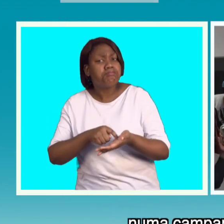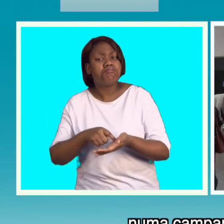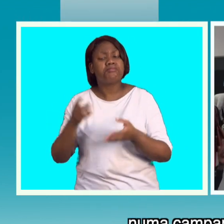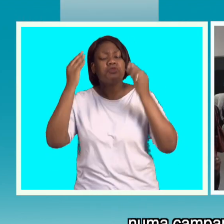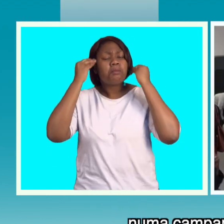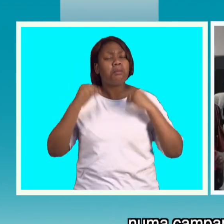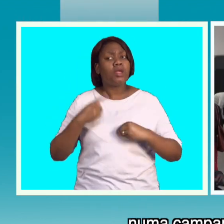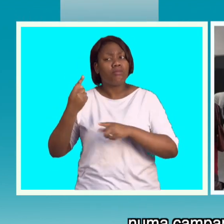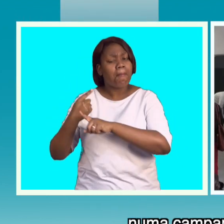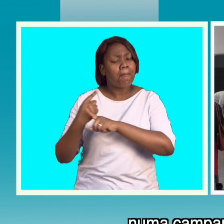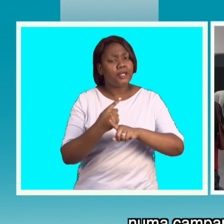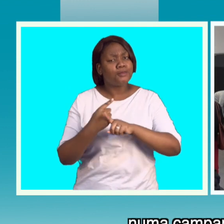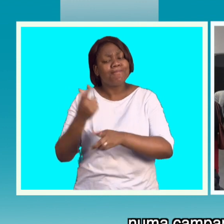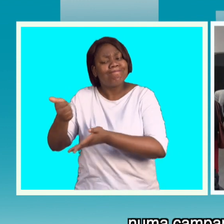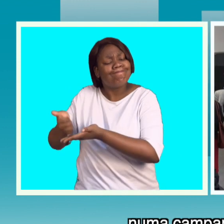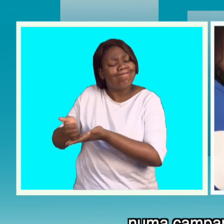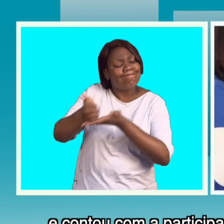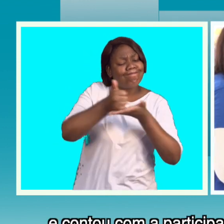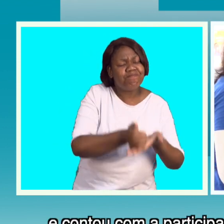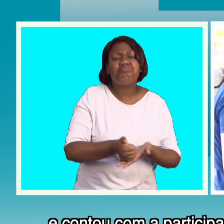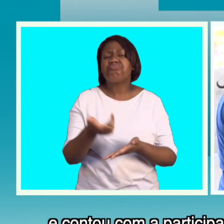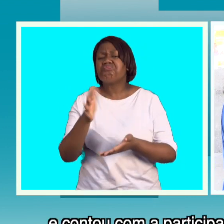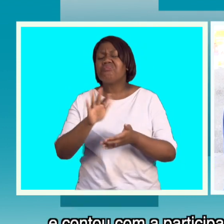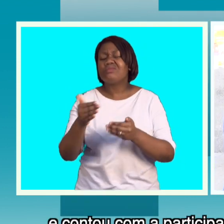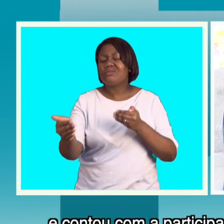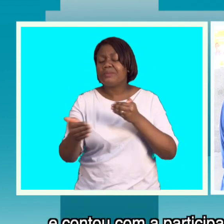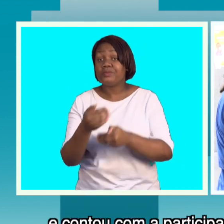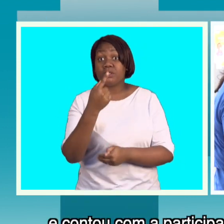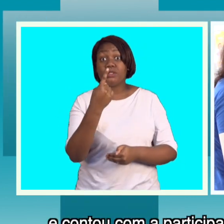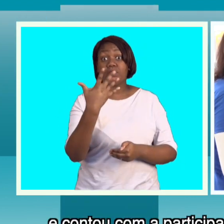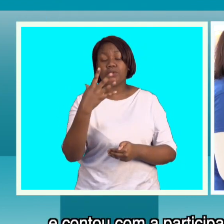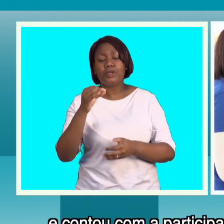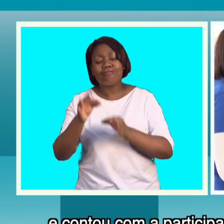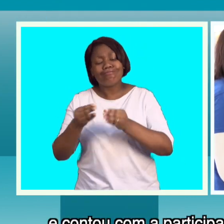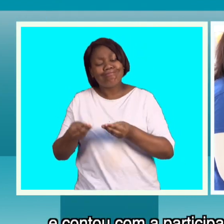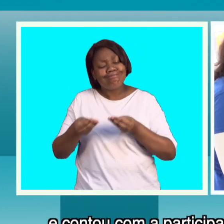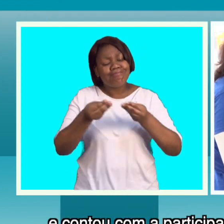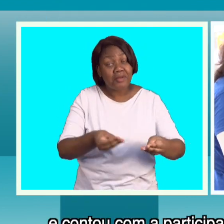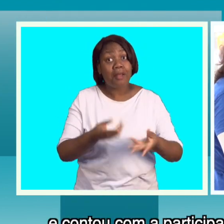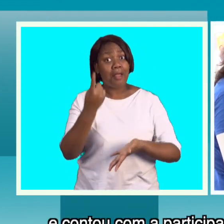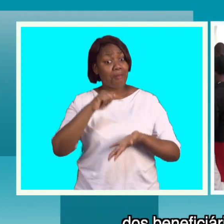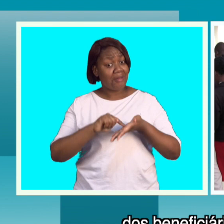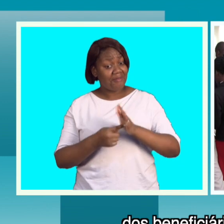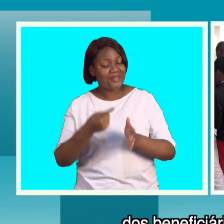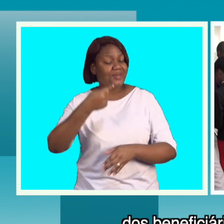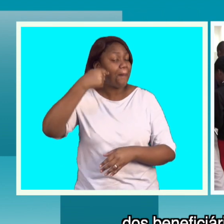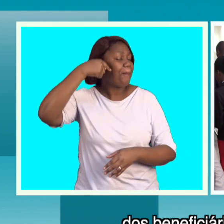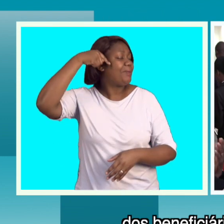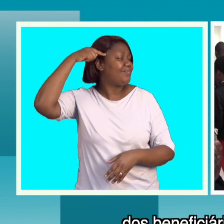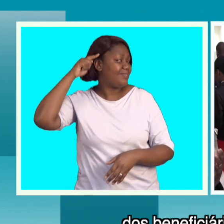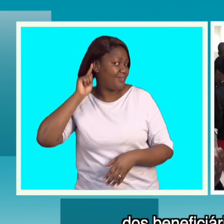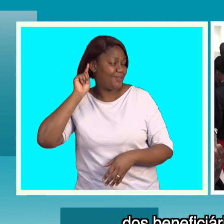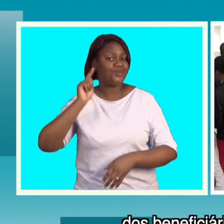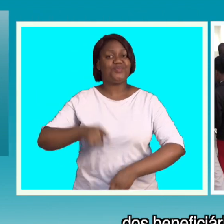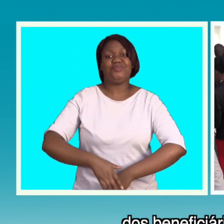que teve lugar no Hospital Central de Maputo e contou com a participação de médicos estrangeiros. Dos beneficiários,